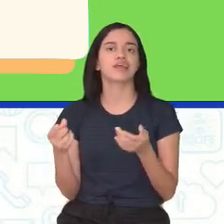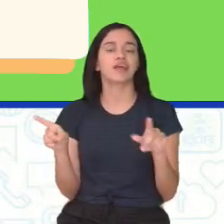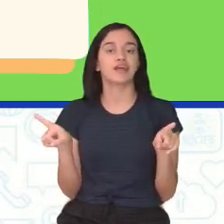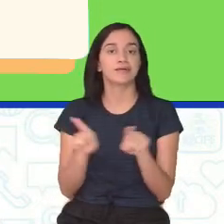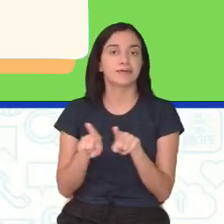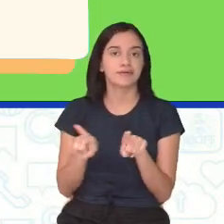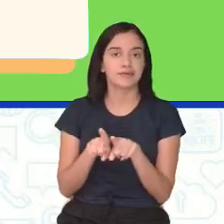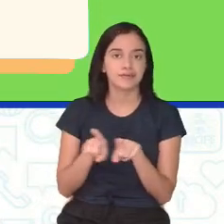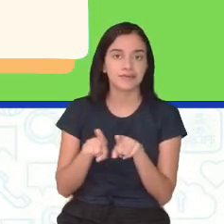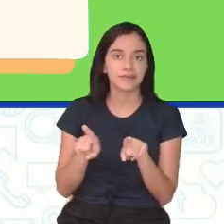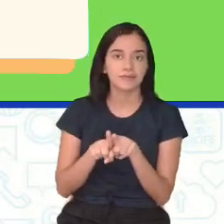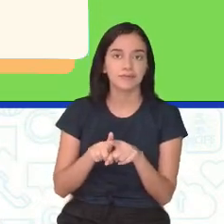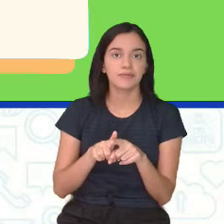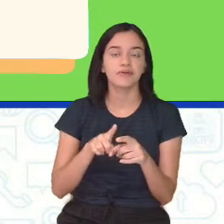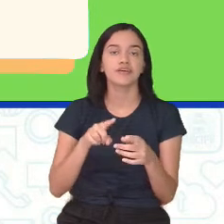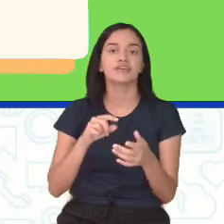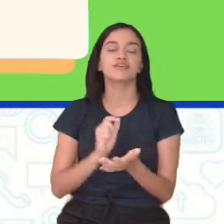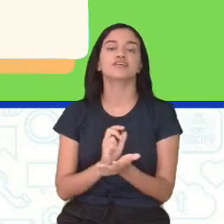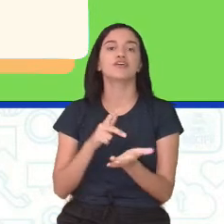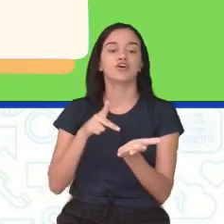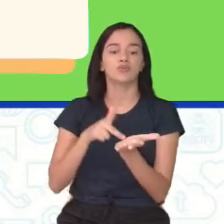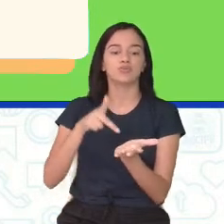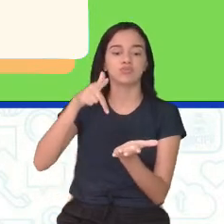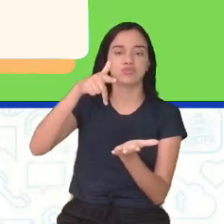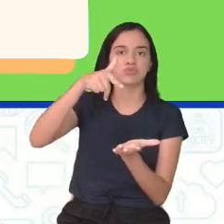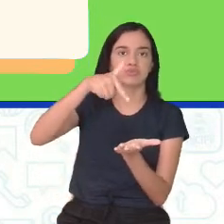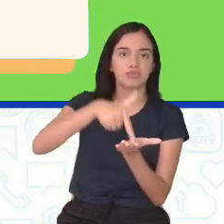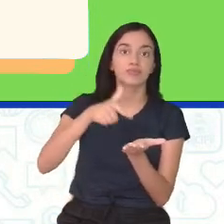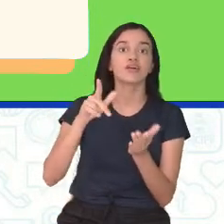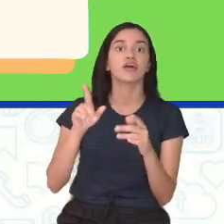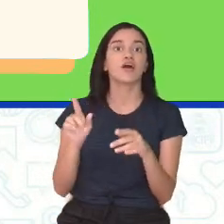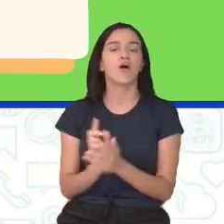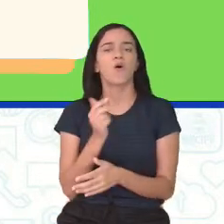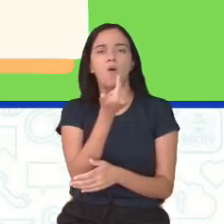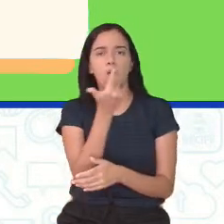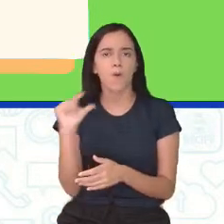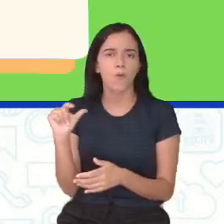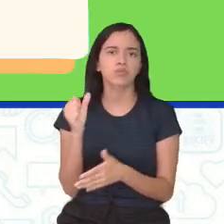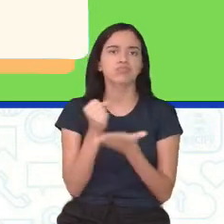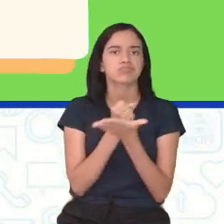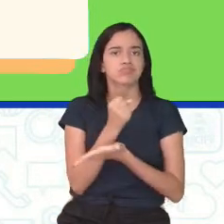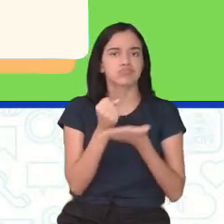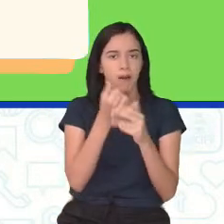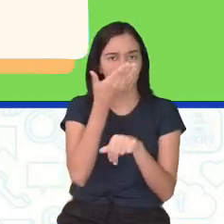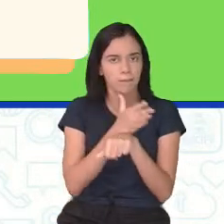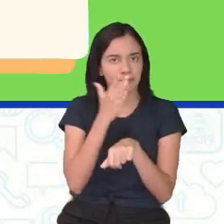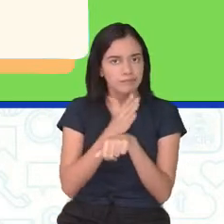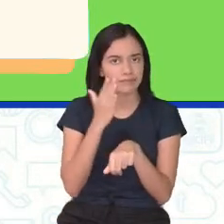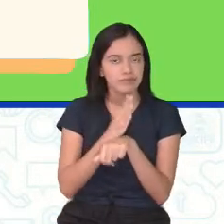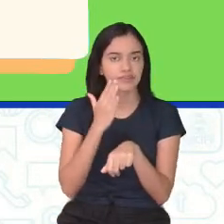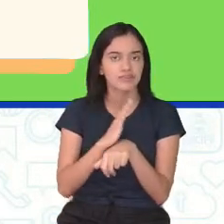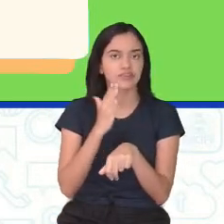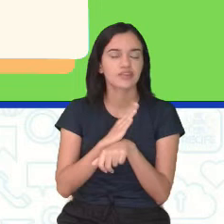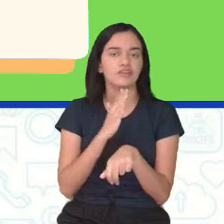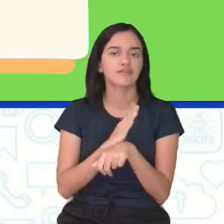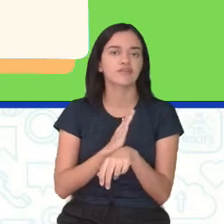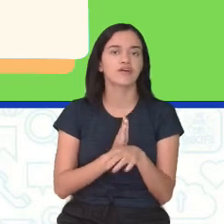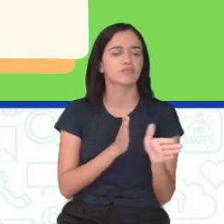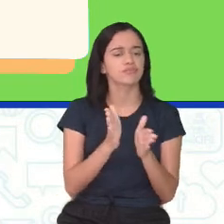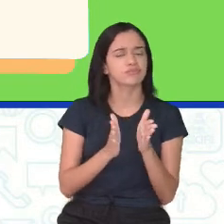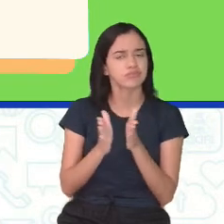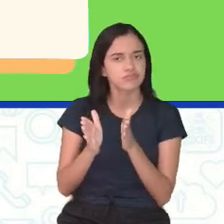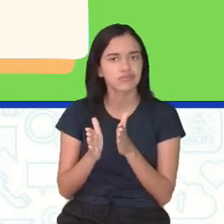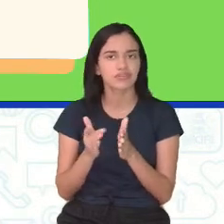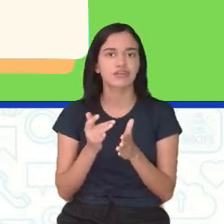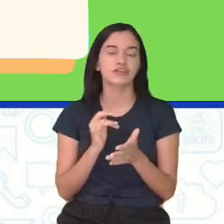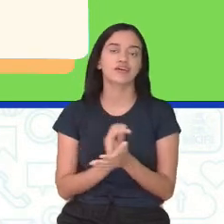também a parte de salto. Então, em breve a gente vai fazer outros fundamentos, né? A gente vai intercalando aí um pouquinho de